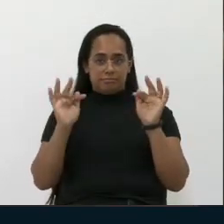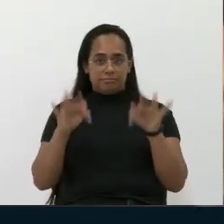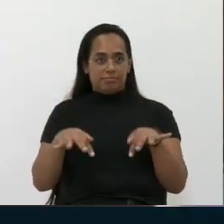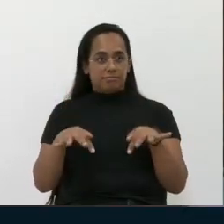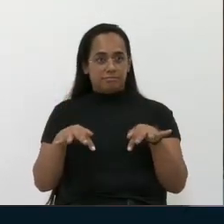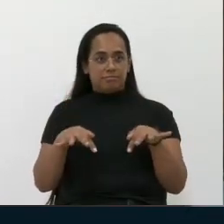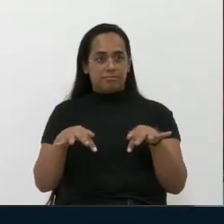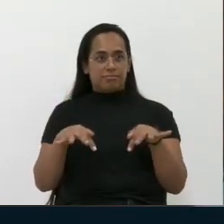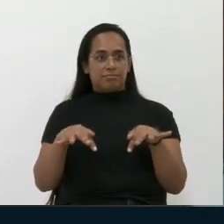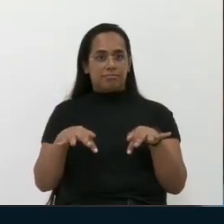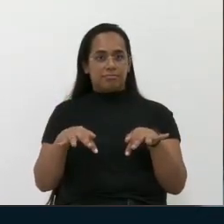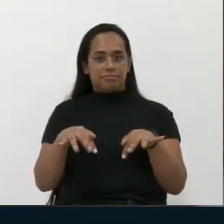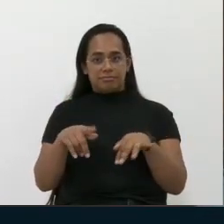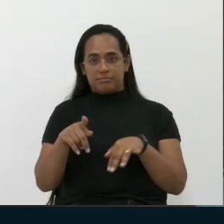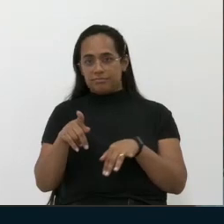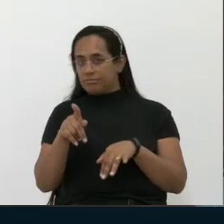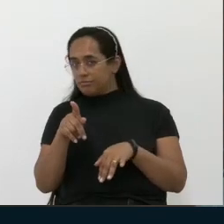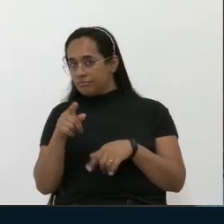Vai discutir, vereador?